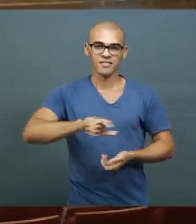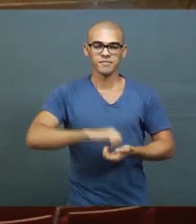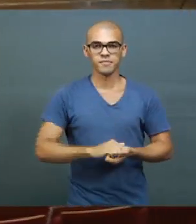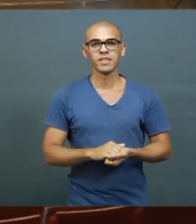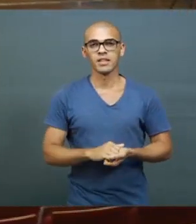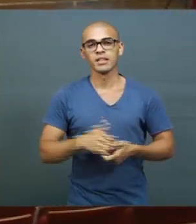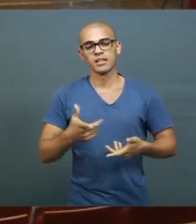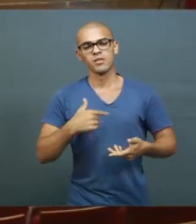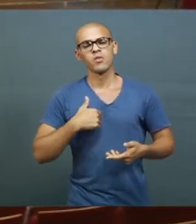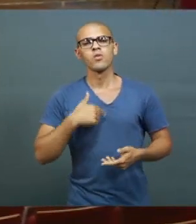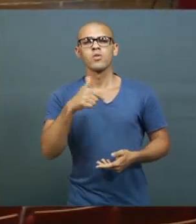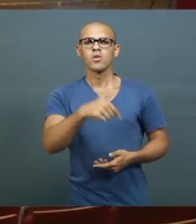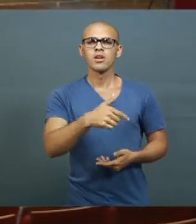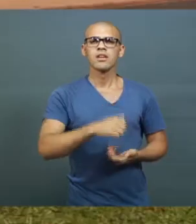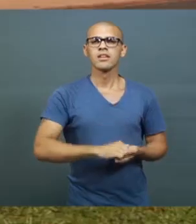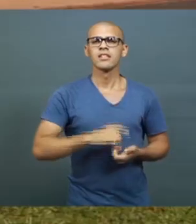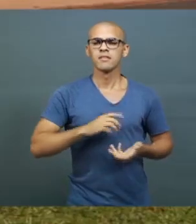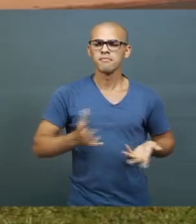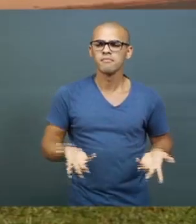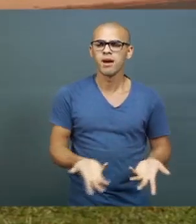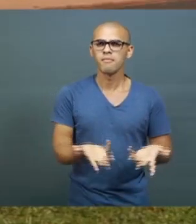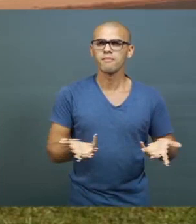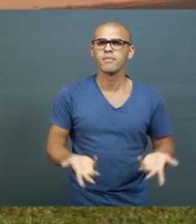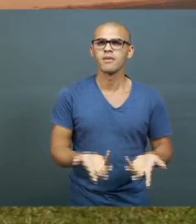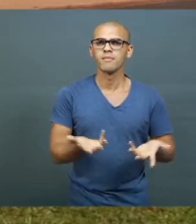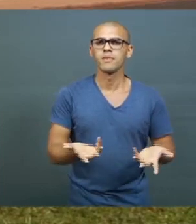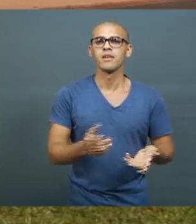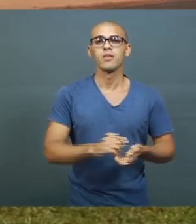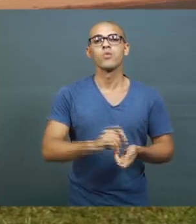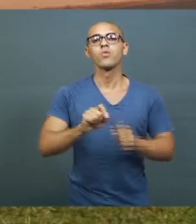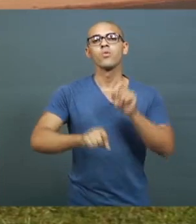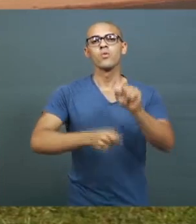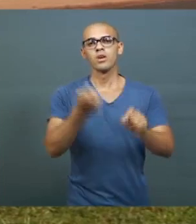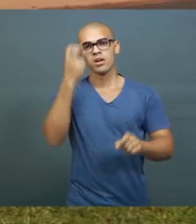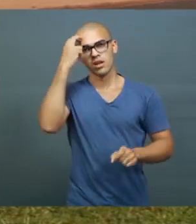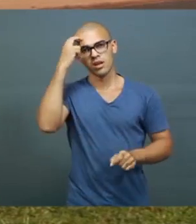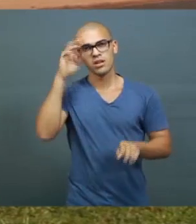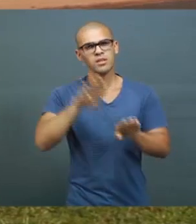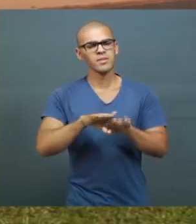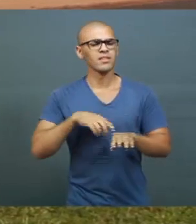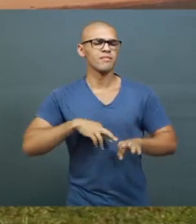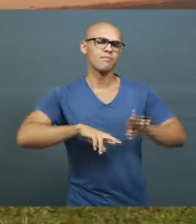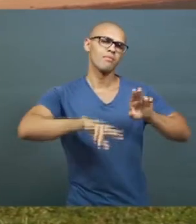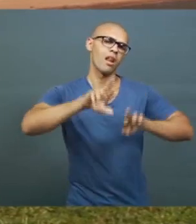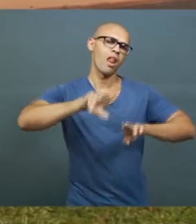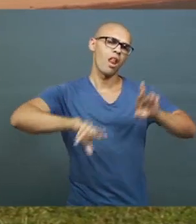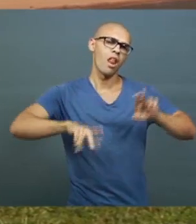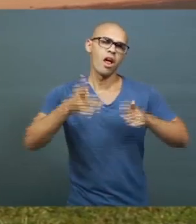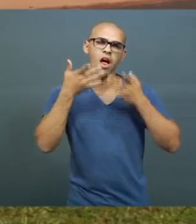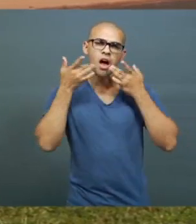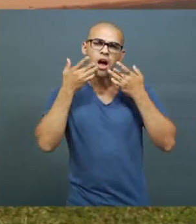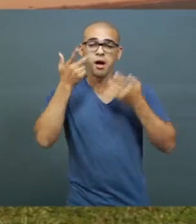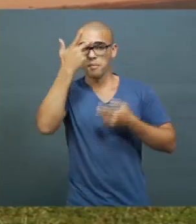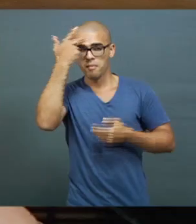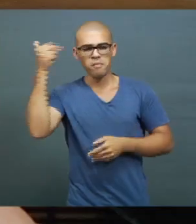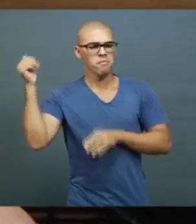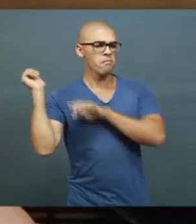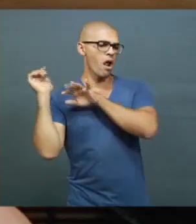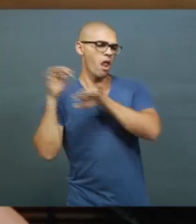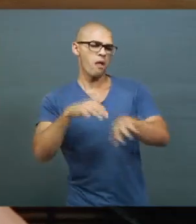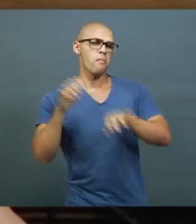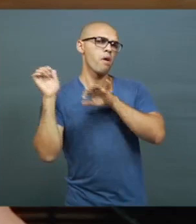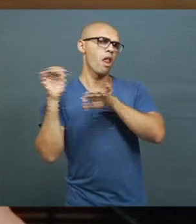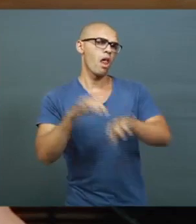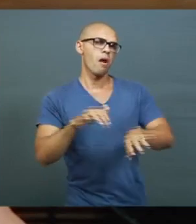a produção artística regional, o municipal atrai diversas peças que são sucesso de público no Brasil todo. Com